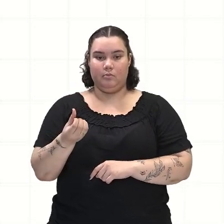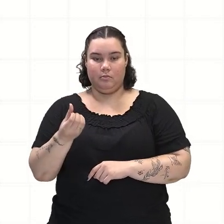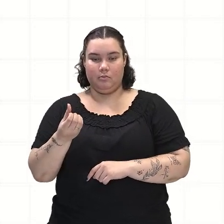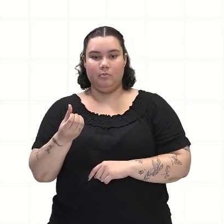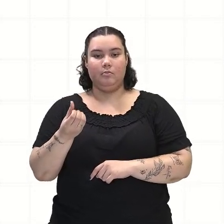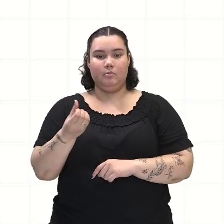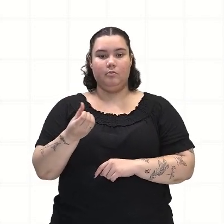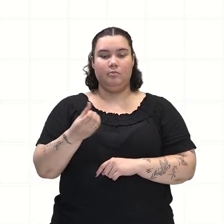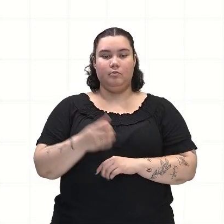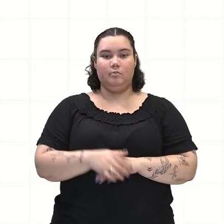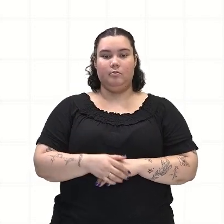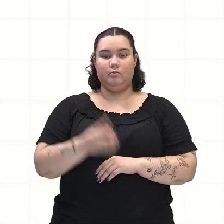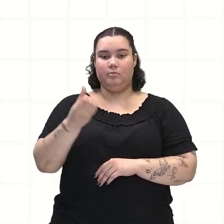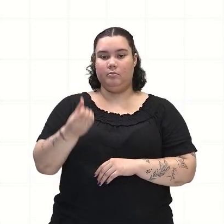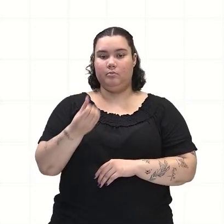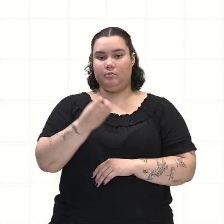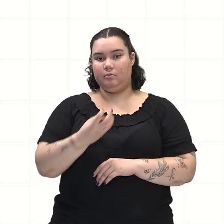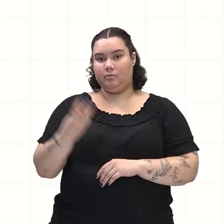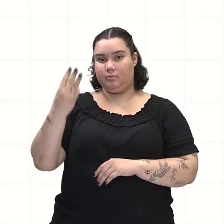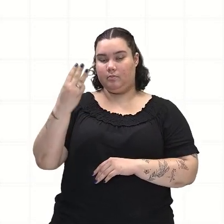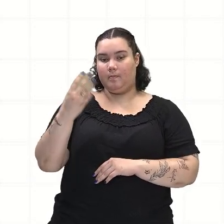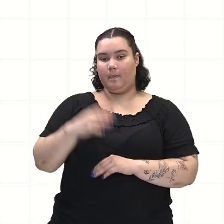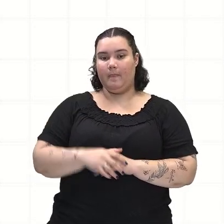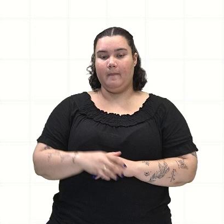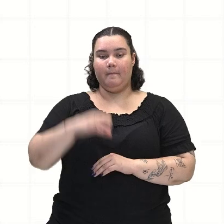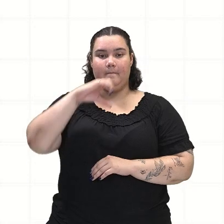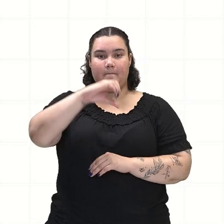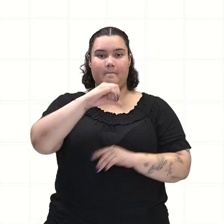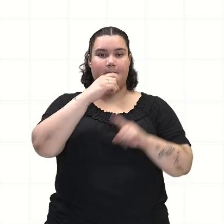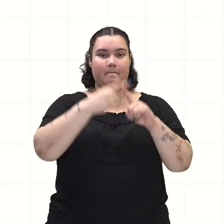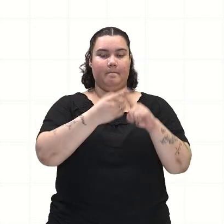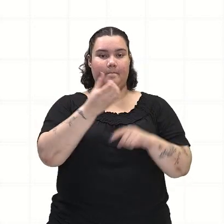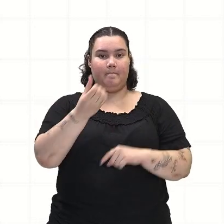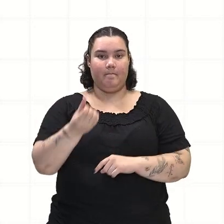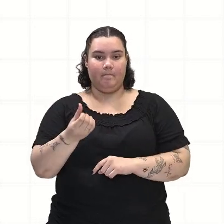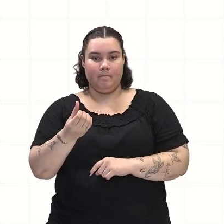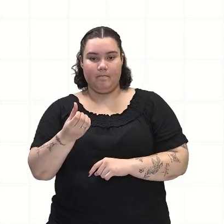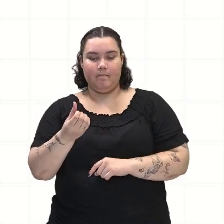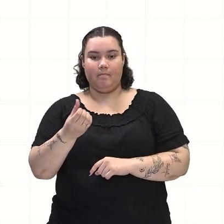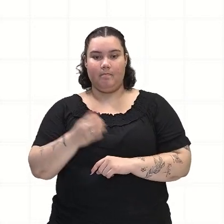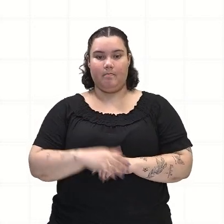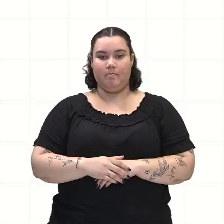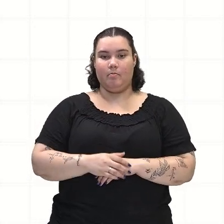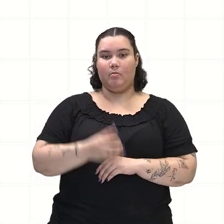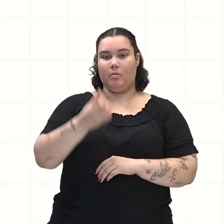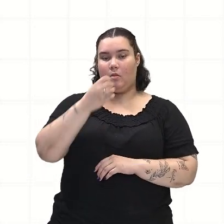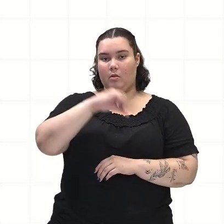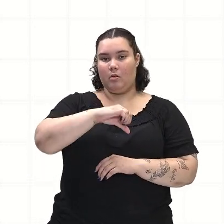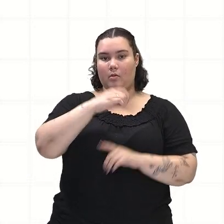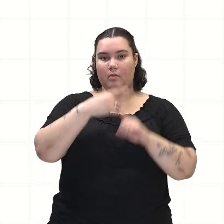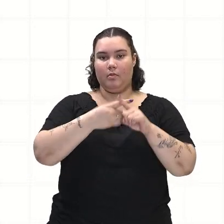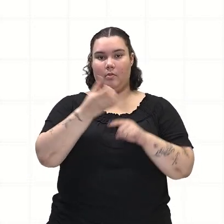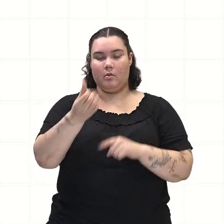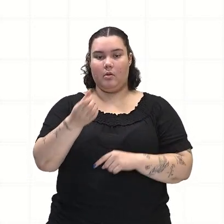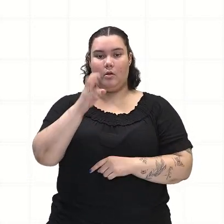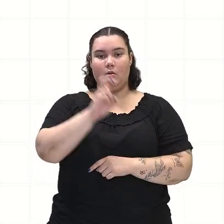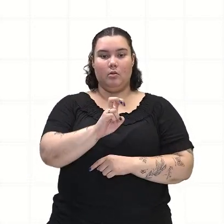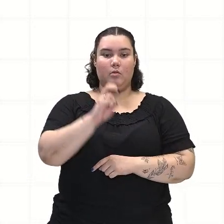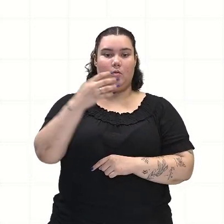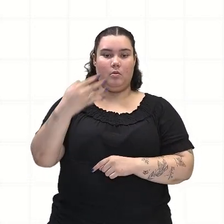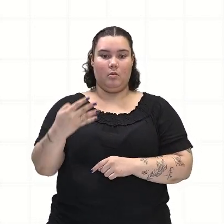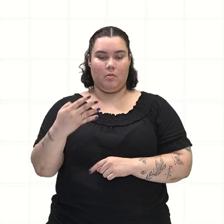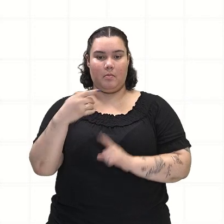36. Sobe 3. 9 vezes 6. 9 vezes 6 é 54.